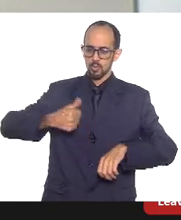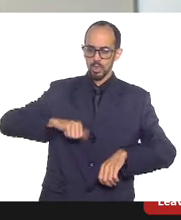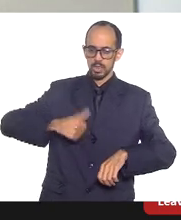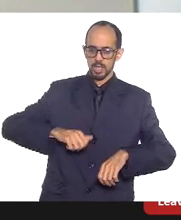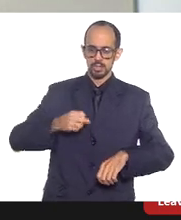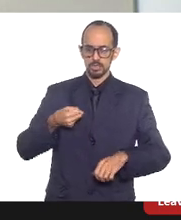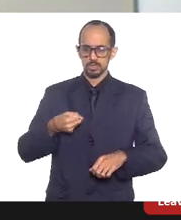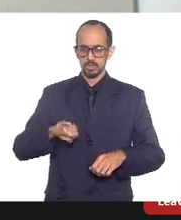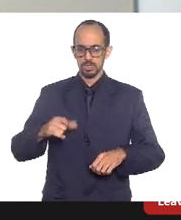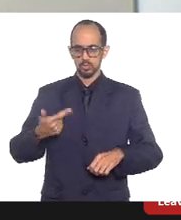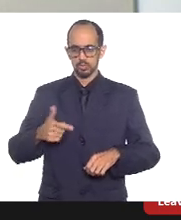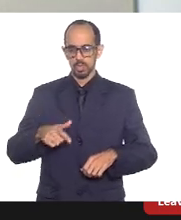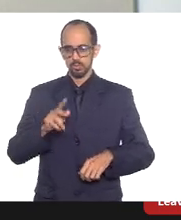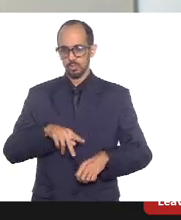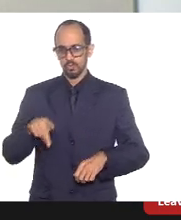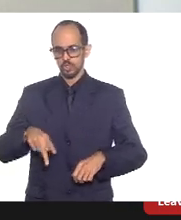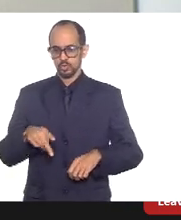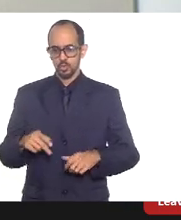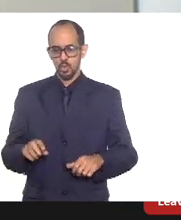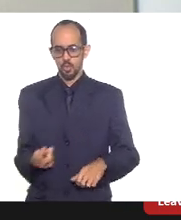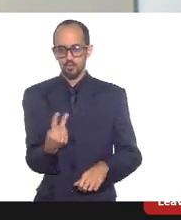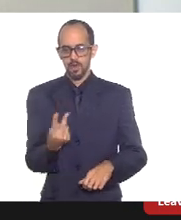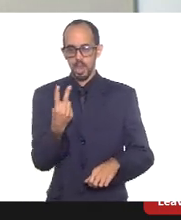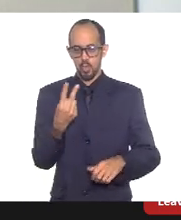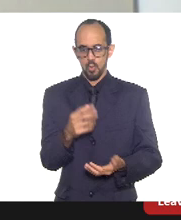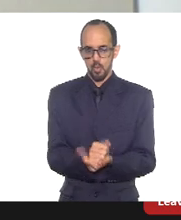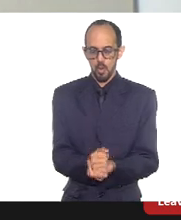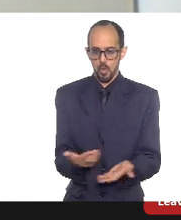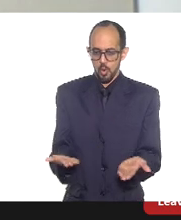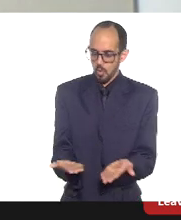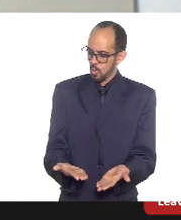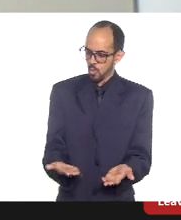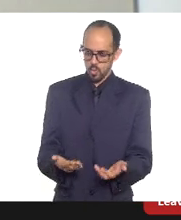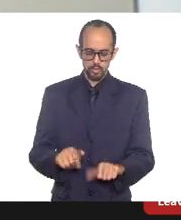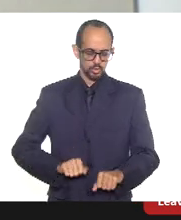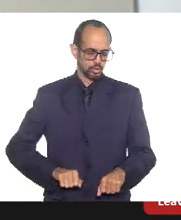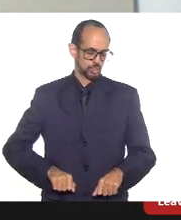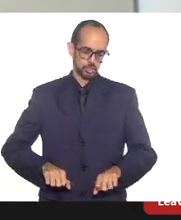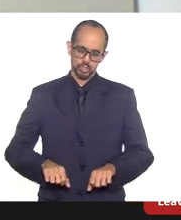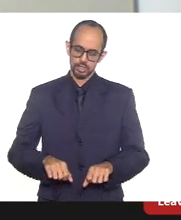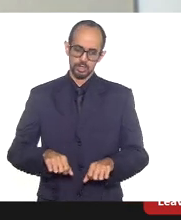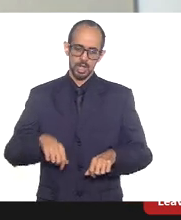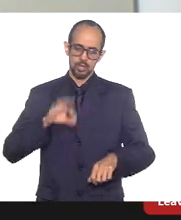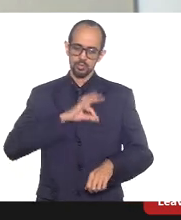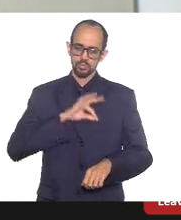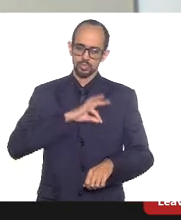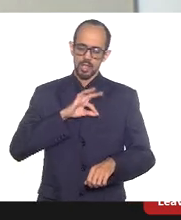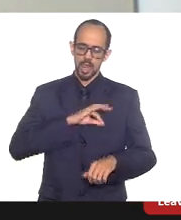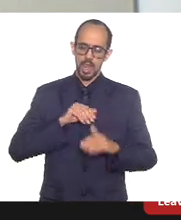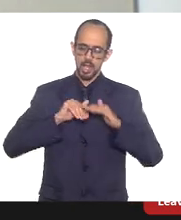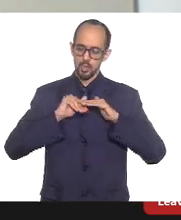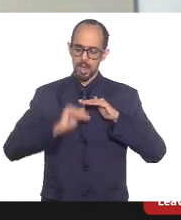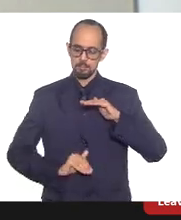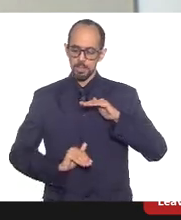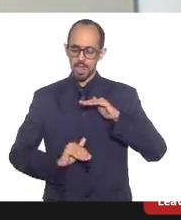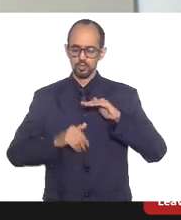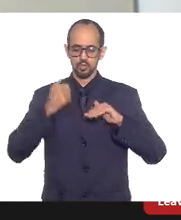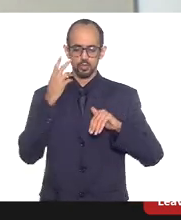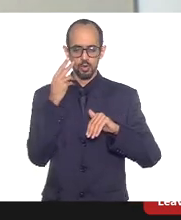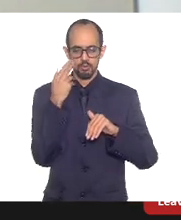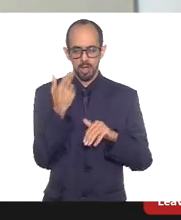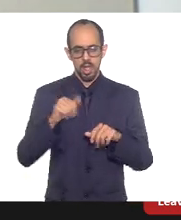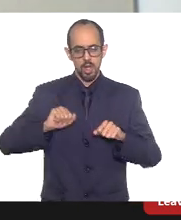Então, o que a gente está vivenciando hoje, com remuneração abaixo do piso, com dificuldade para progressões, com